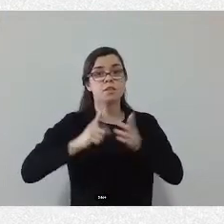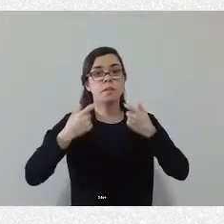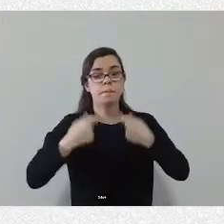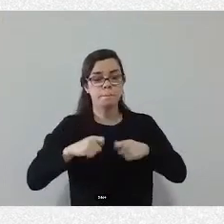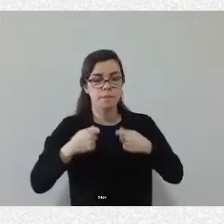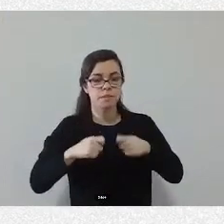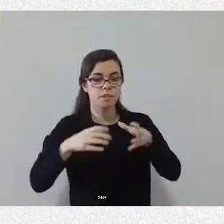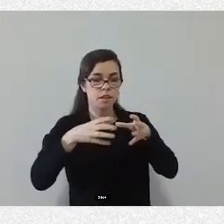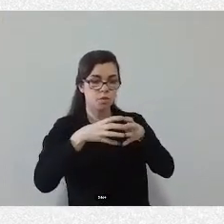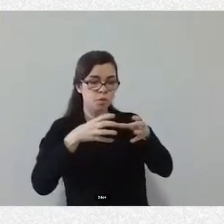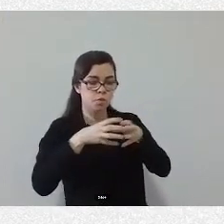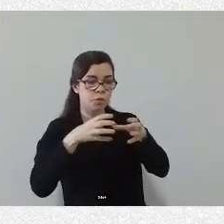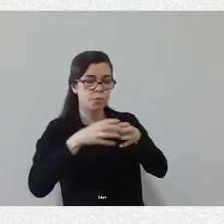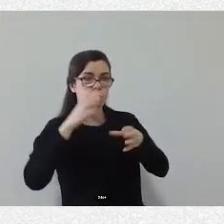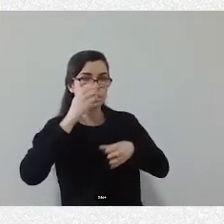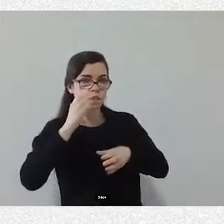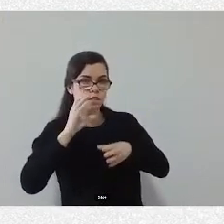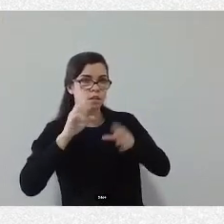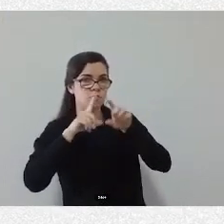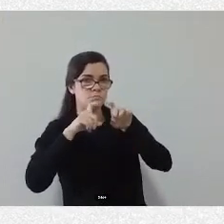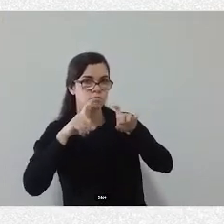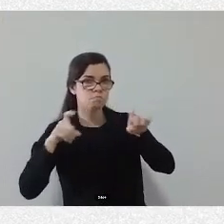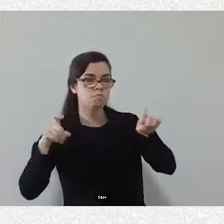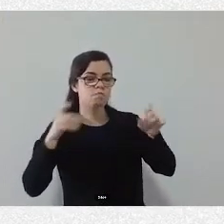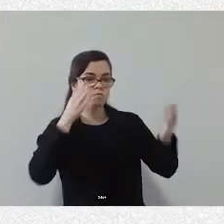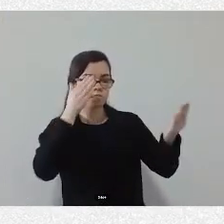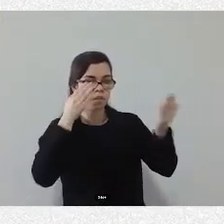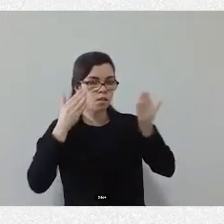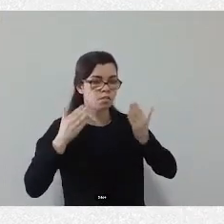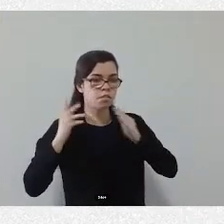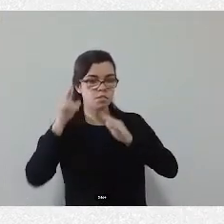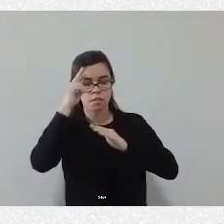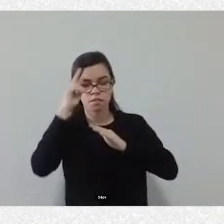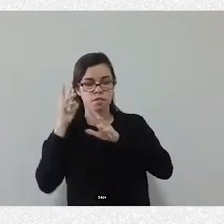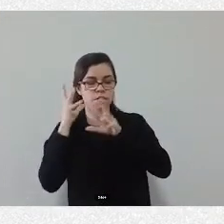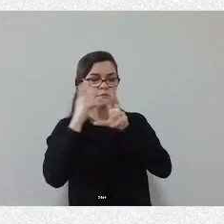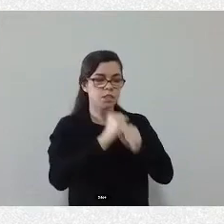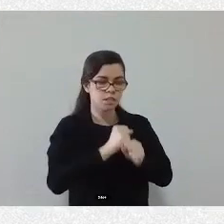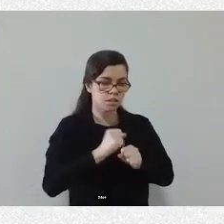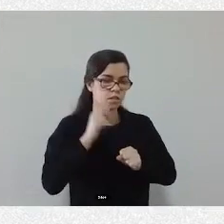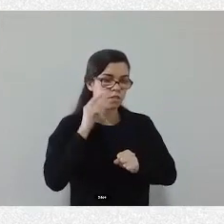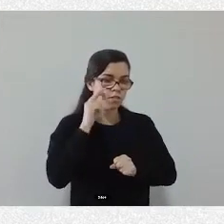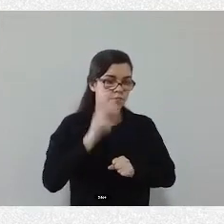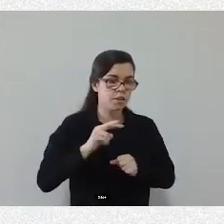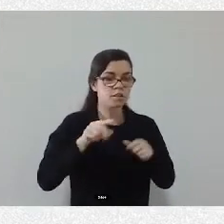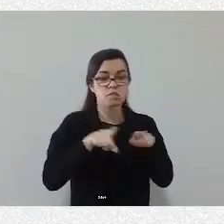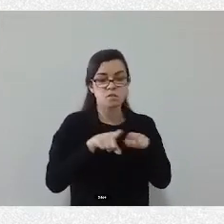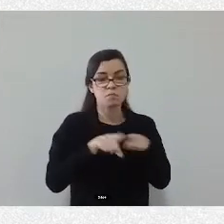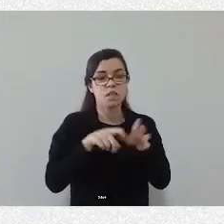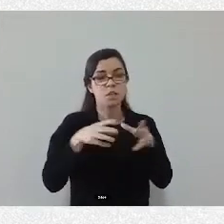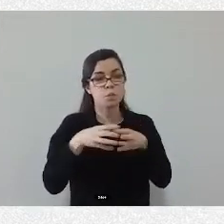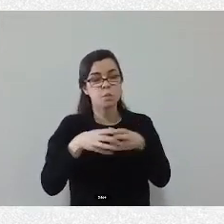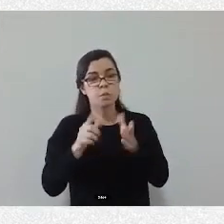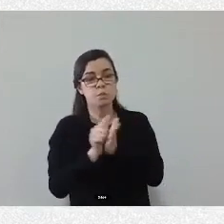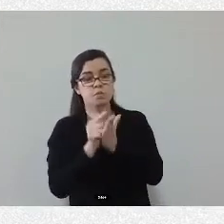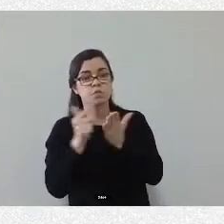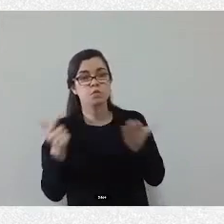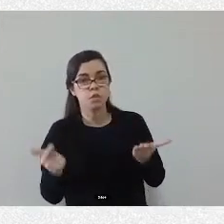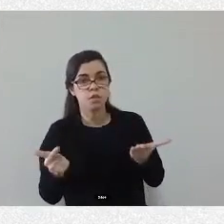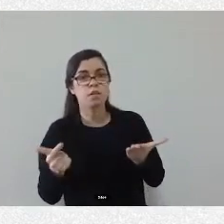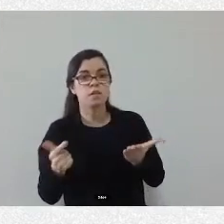um crivo científico, que tenha, né, uma revisão, né, de algum jornal que seja, né, que tenha o seu